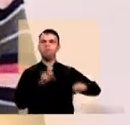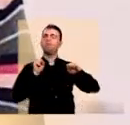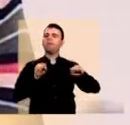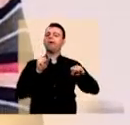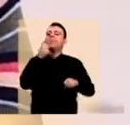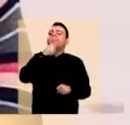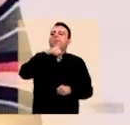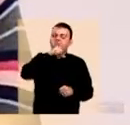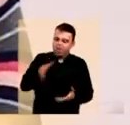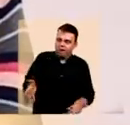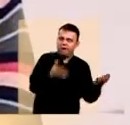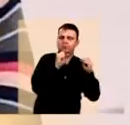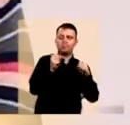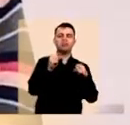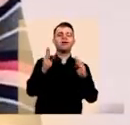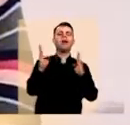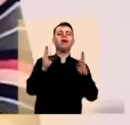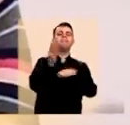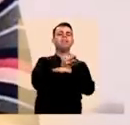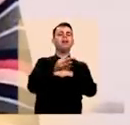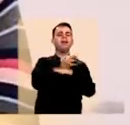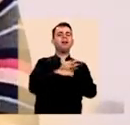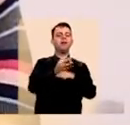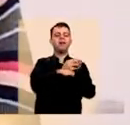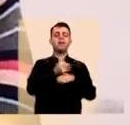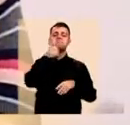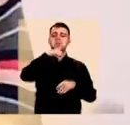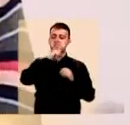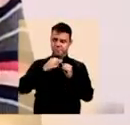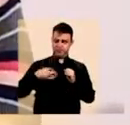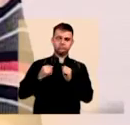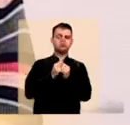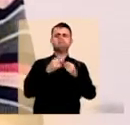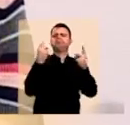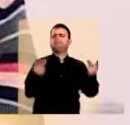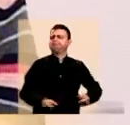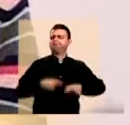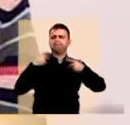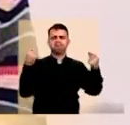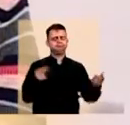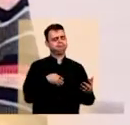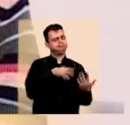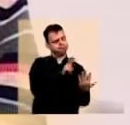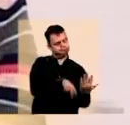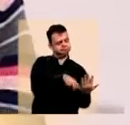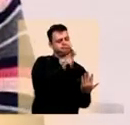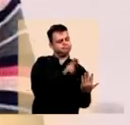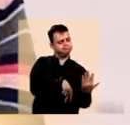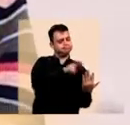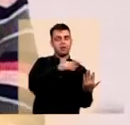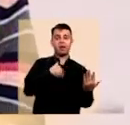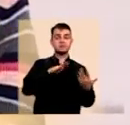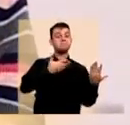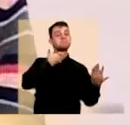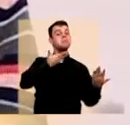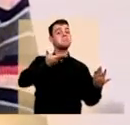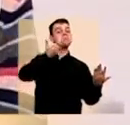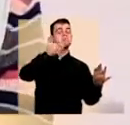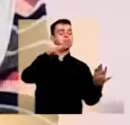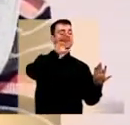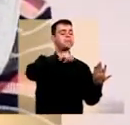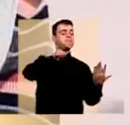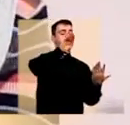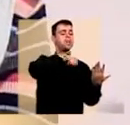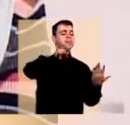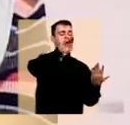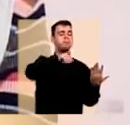Então, a mãe fica ali, ó. Agora, nas férias, elas ficam ali, ó, horas com as crianças e lê em voz alta, que é